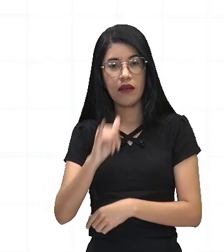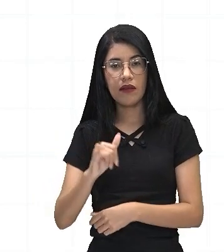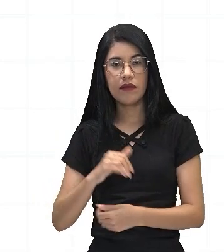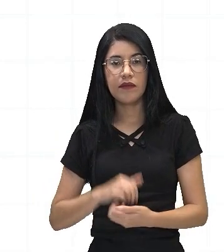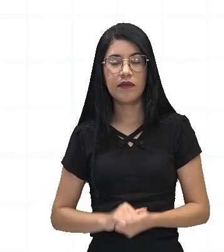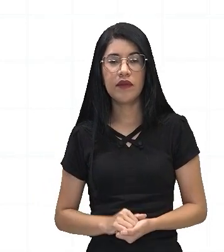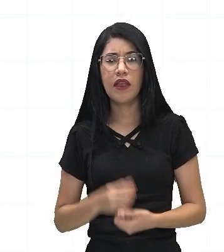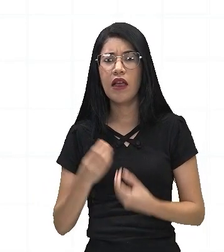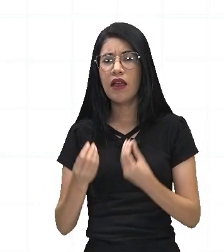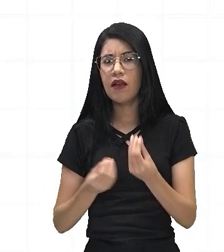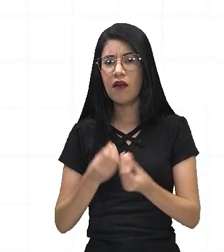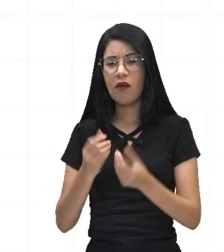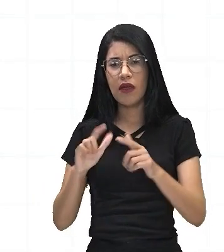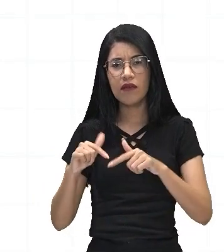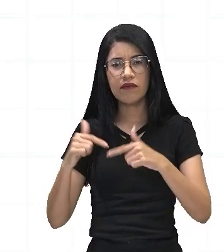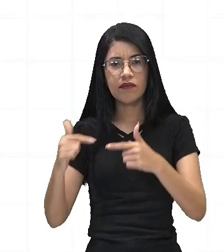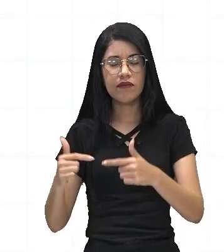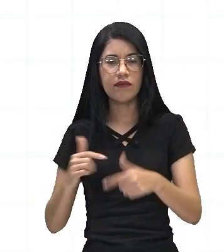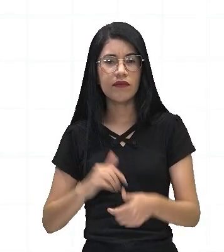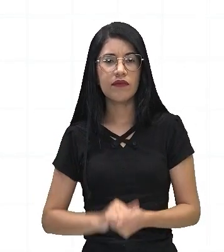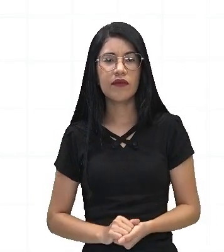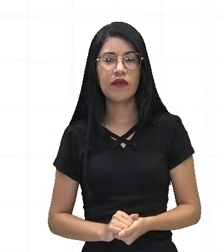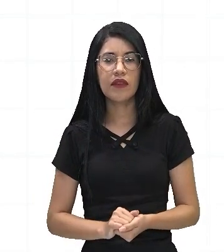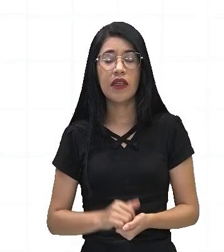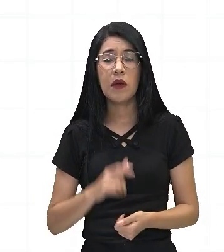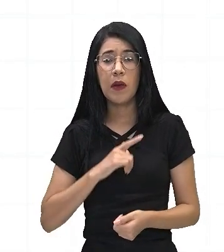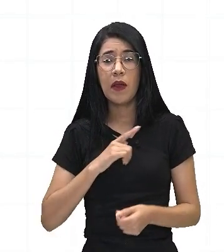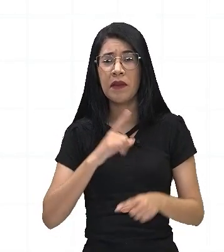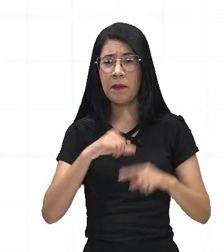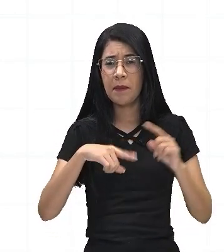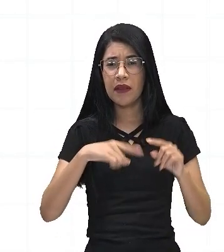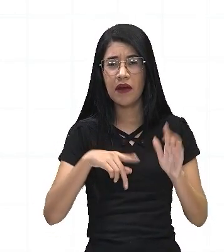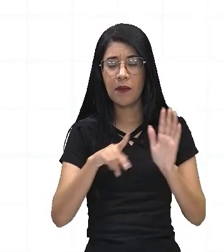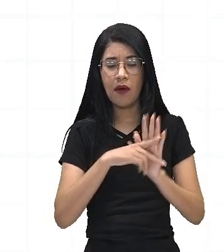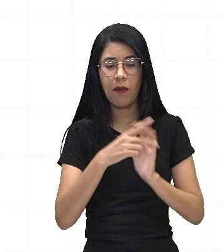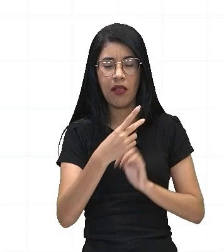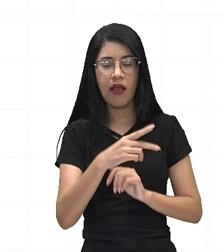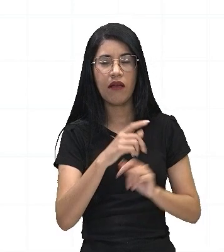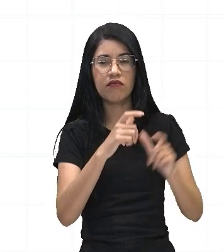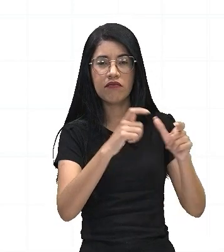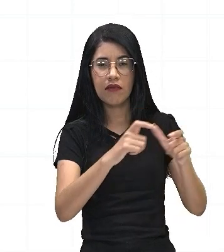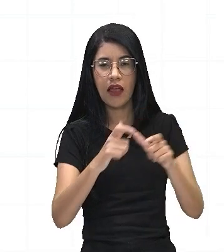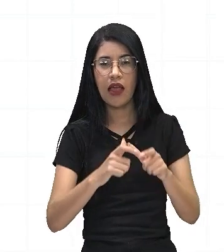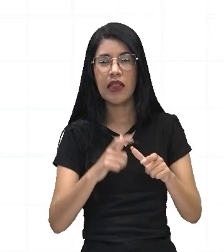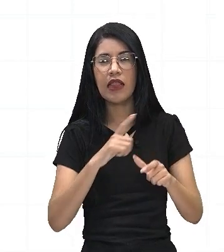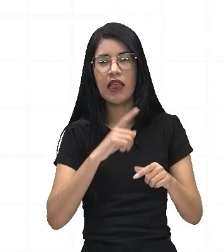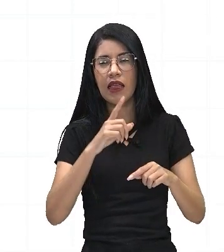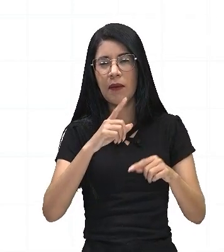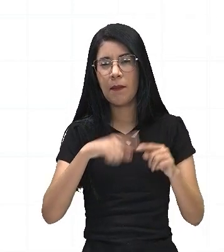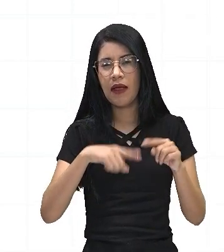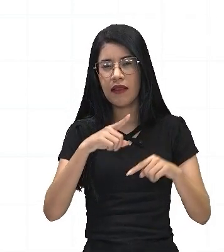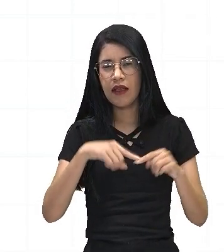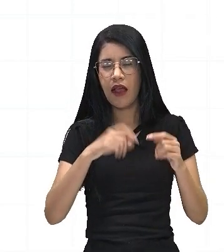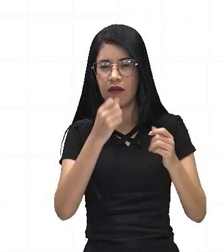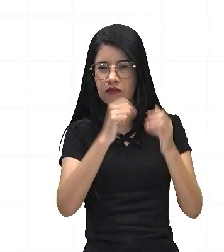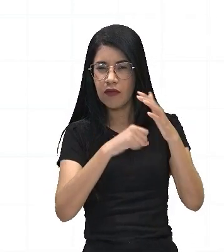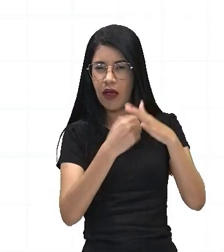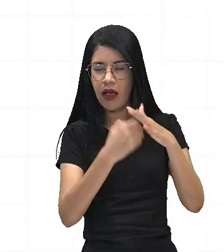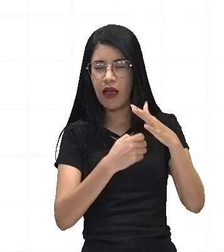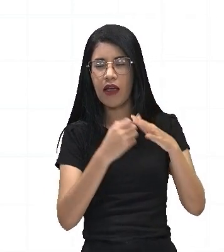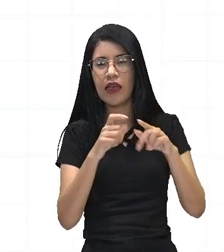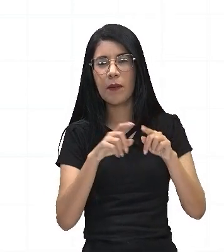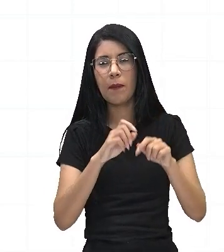como funcionam. Os geradores presentes nas usinas elétricas são máquinas capazes de rotacionar em